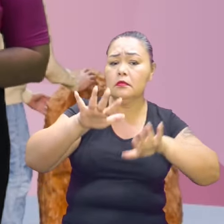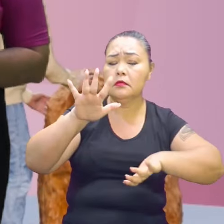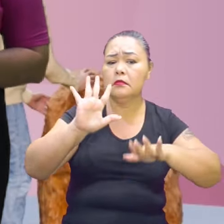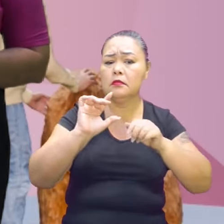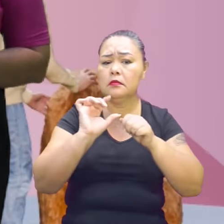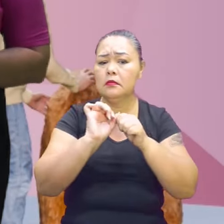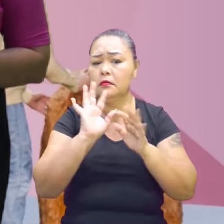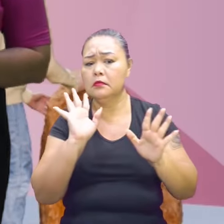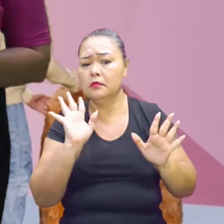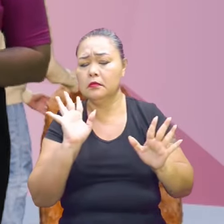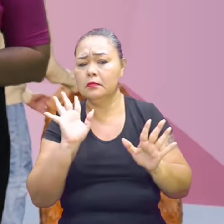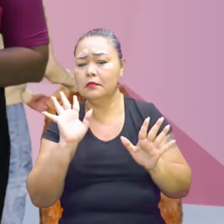amadinhos assim, com fumacinha na cabeça. O que vocês acharam? Quando nós falamos lá atrás